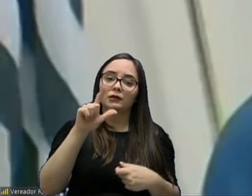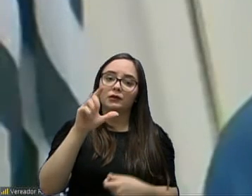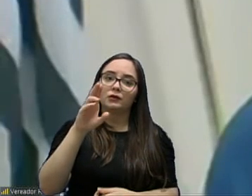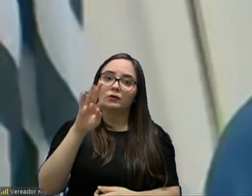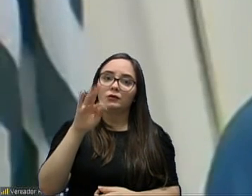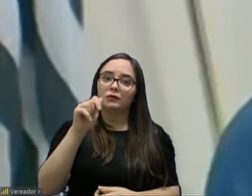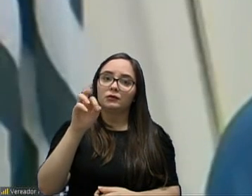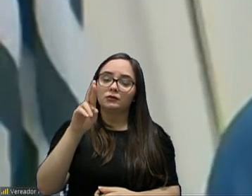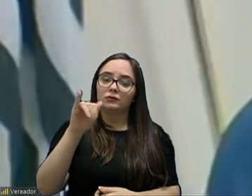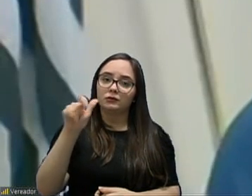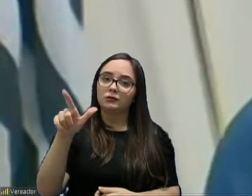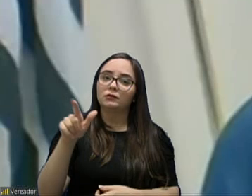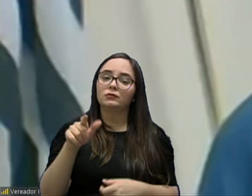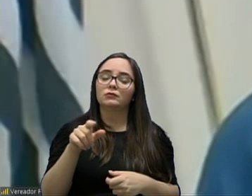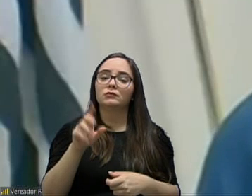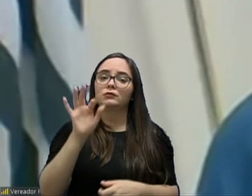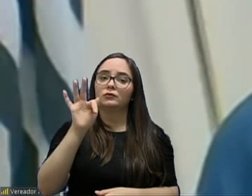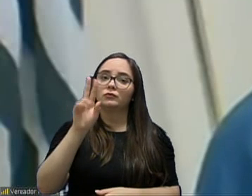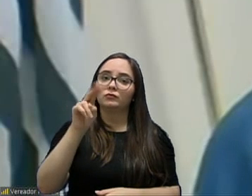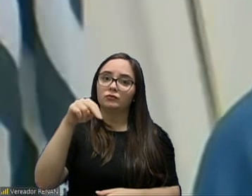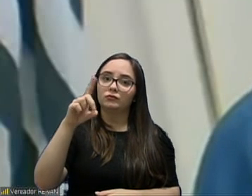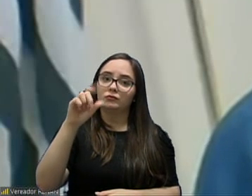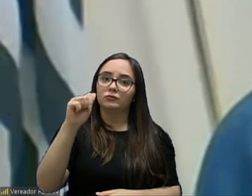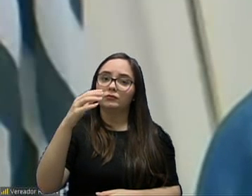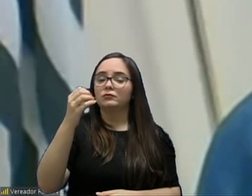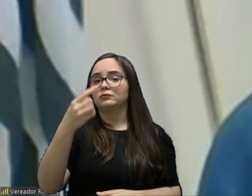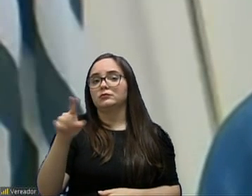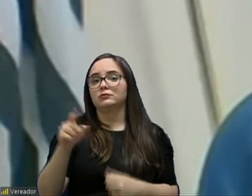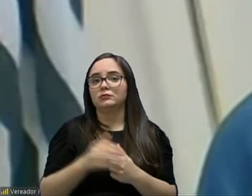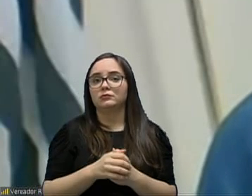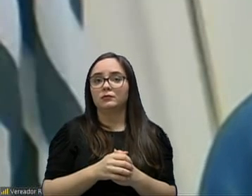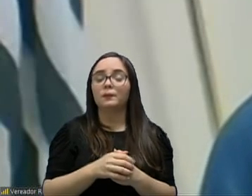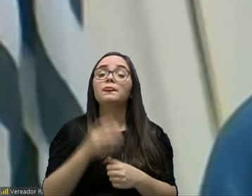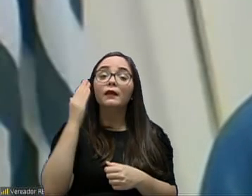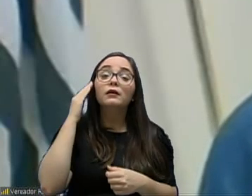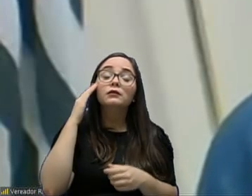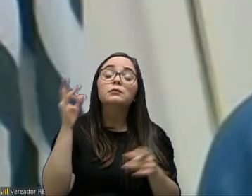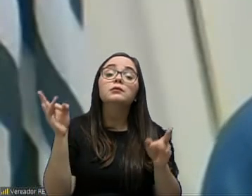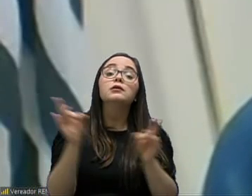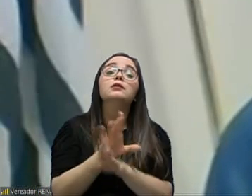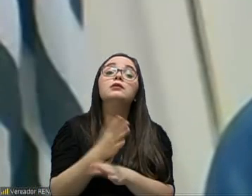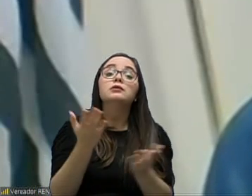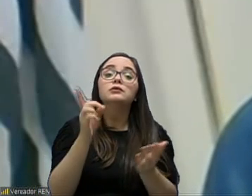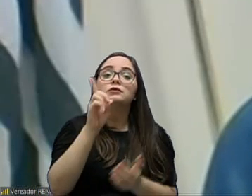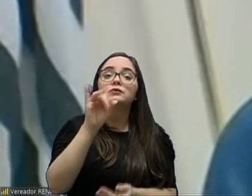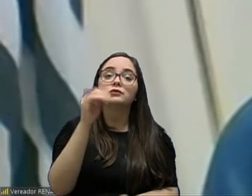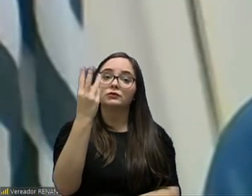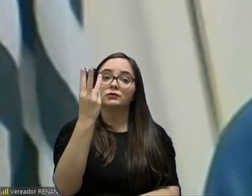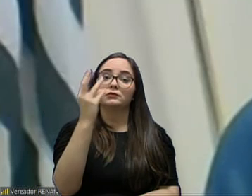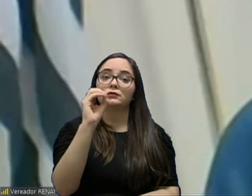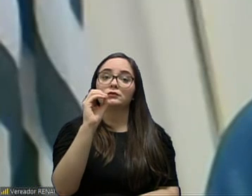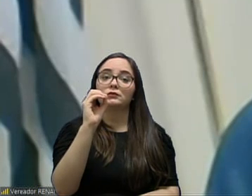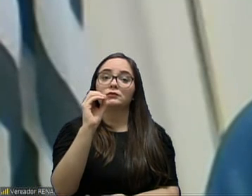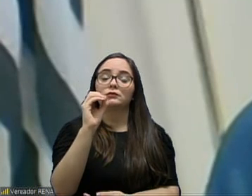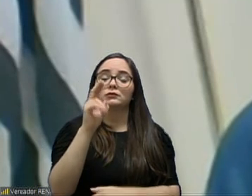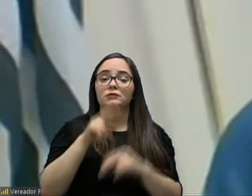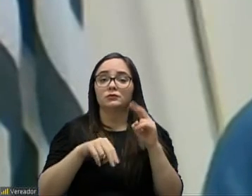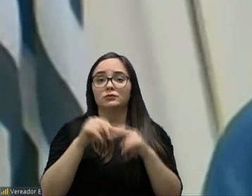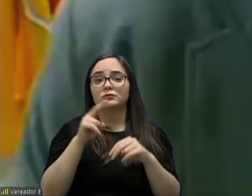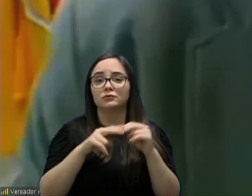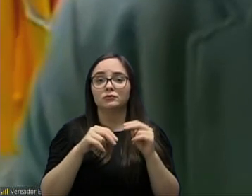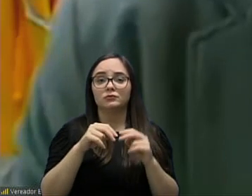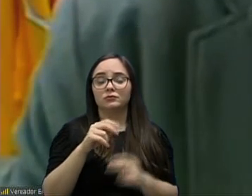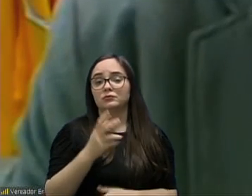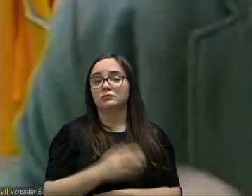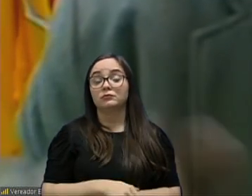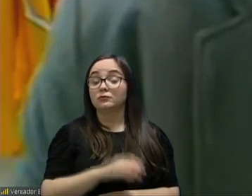Martinez, sabe quando o cálculo... Martinez, sabe quando o cálculo ficará pronto? Dia 30 de julho, a Silvana me falou. É, então,